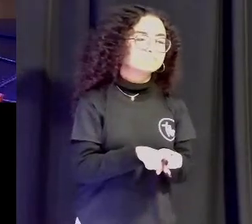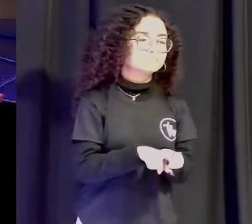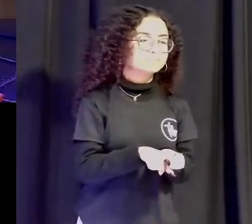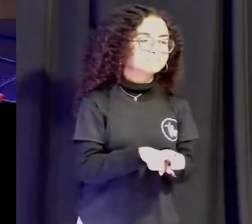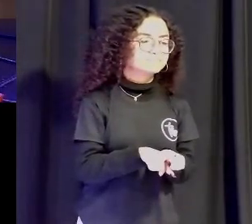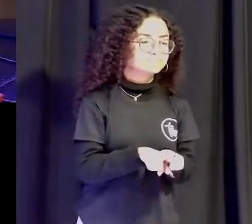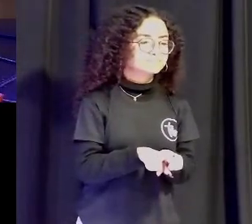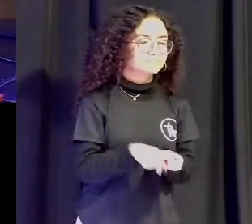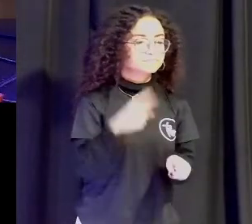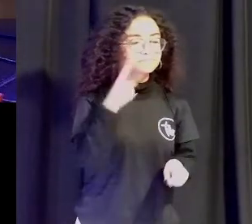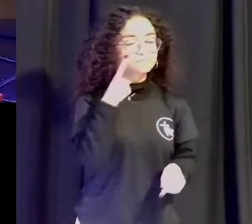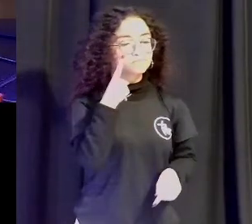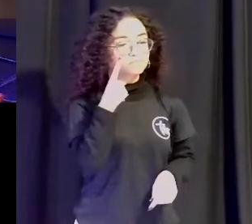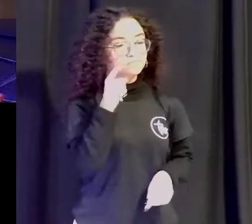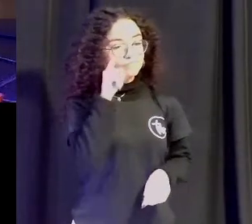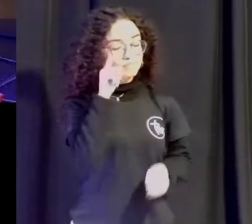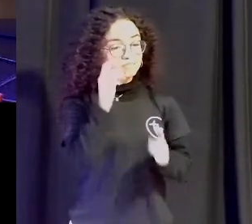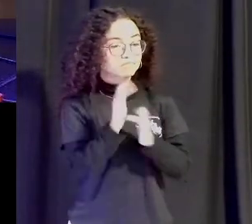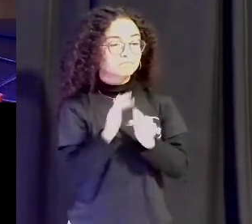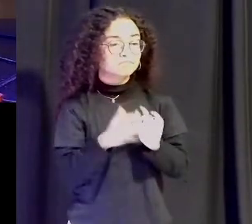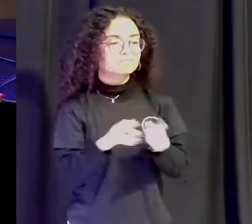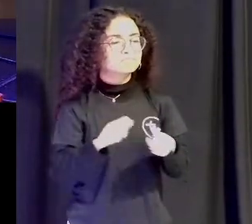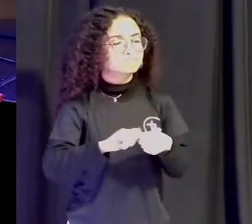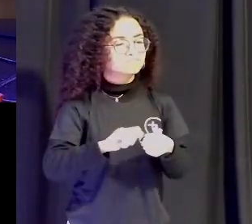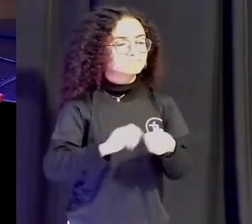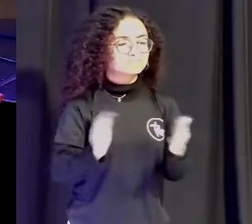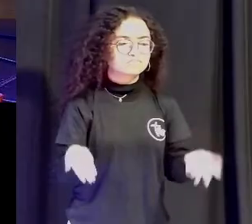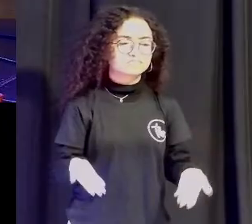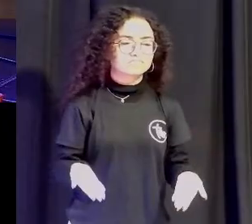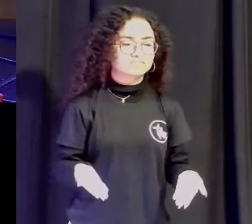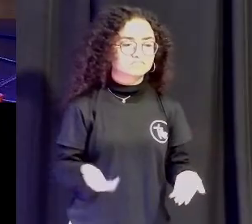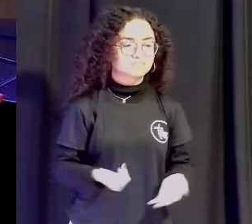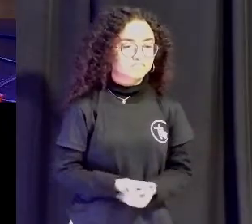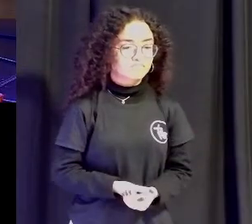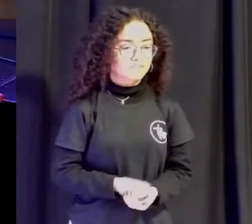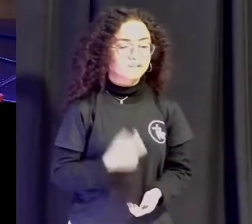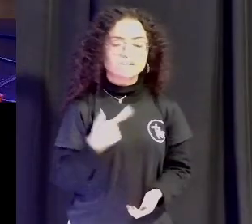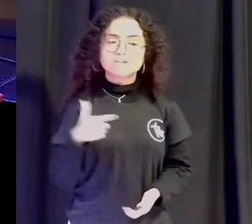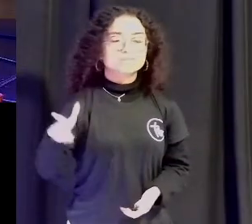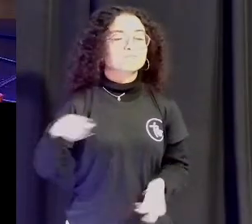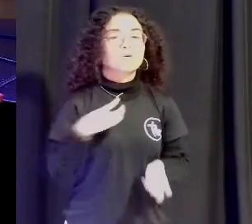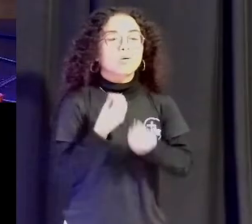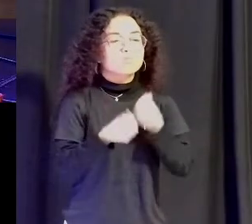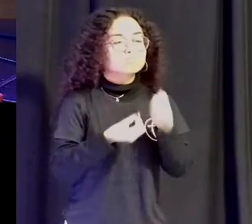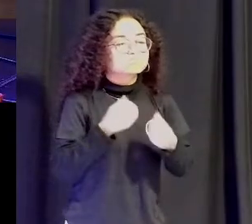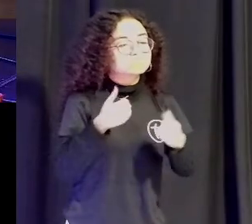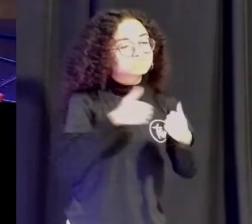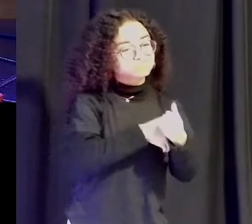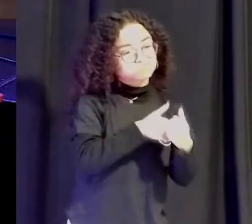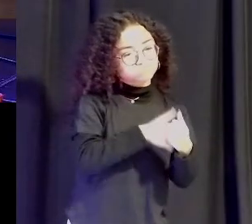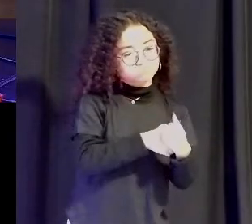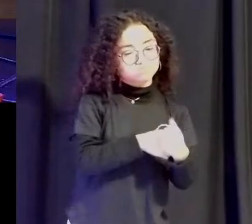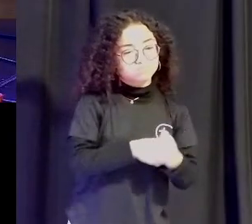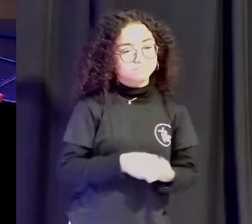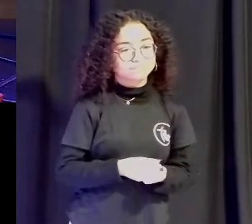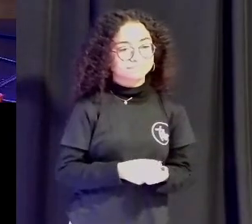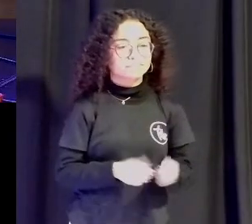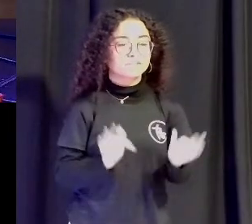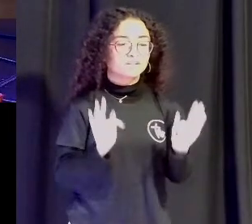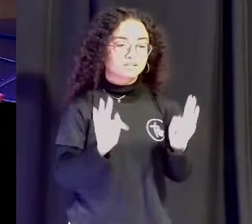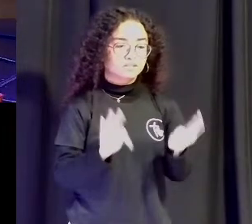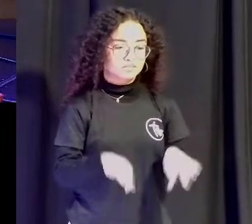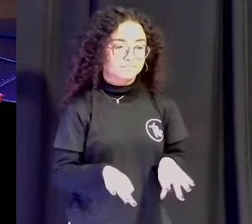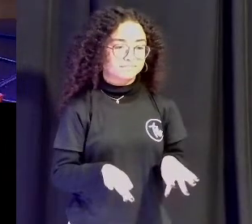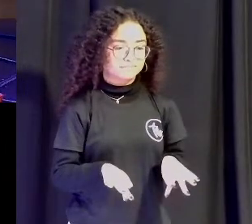olha o que ele fez aqui hoje, não há como esconder. E por fim,